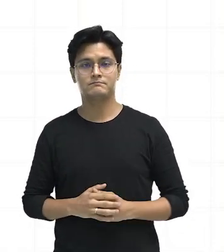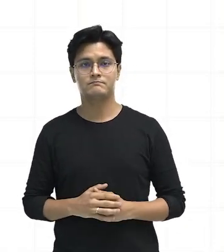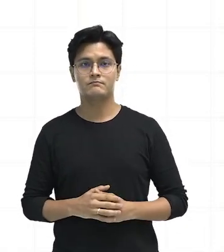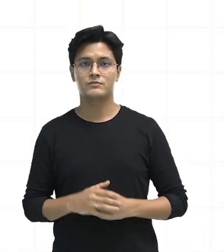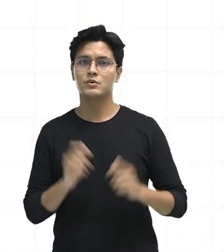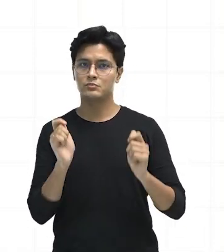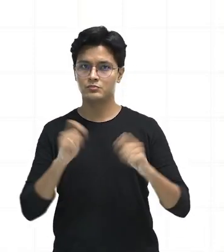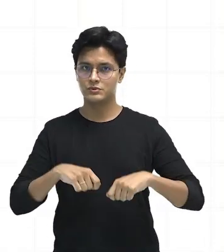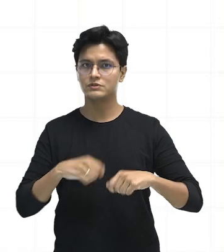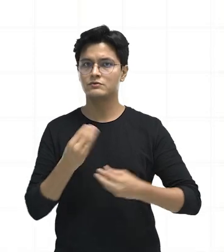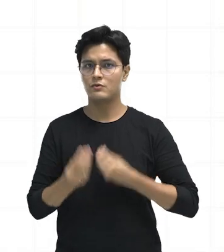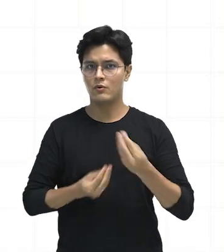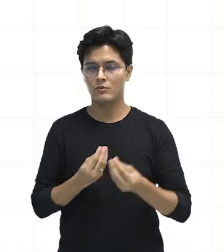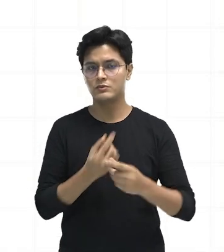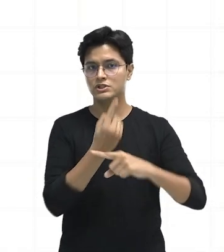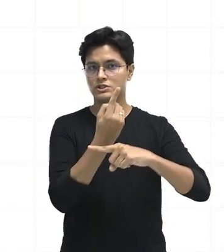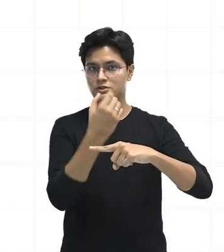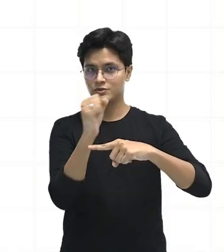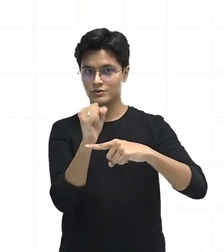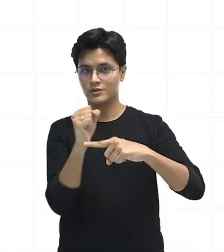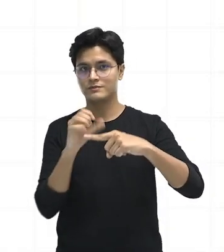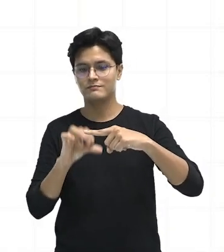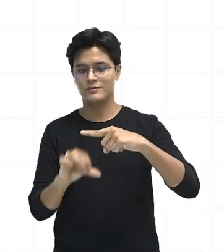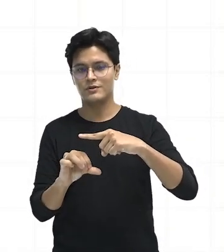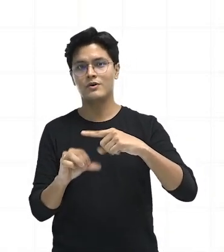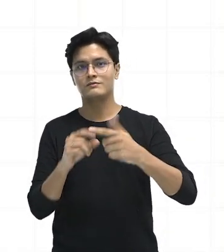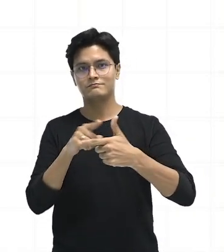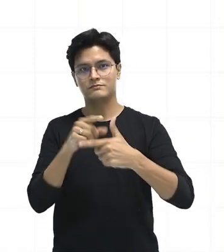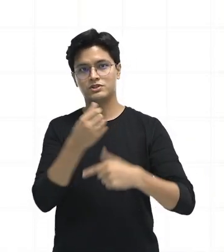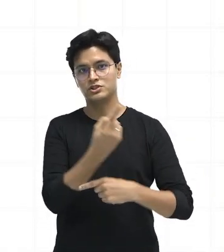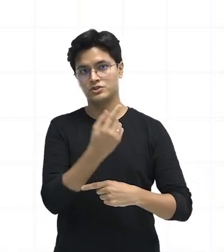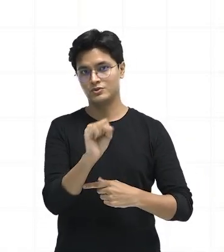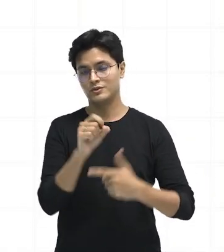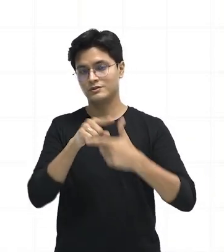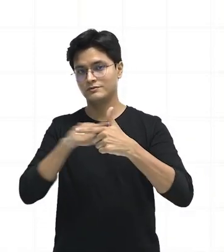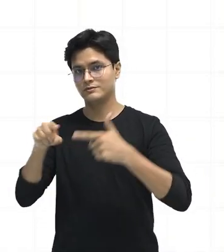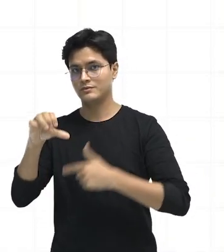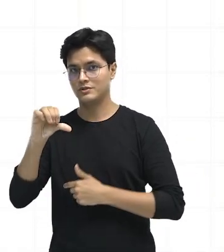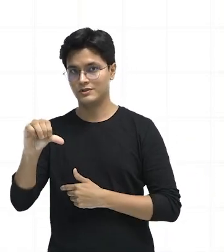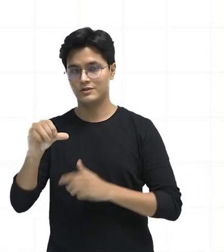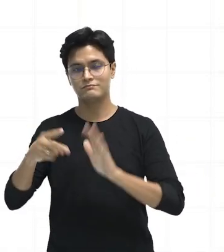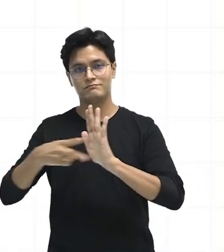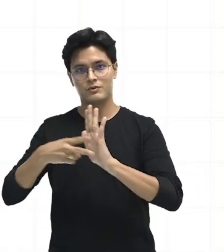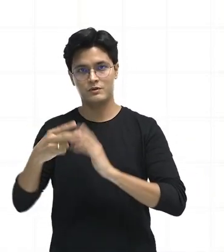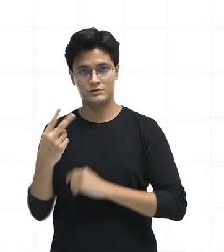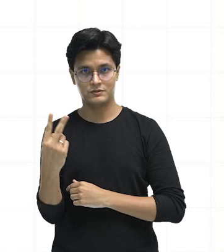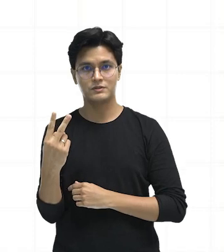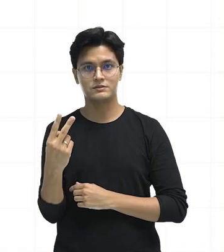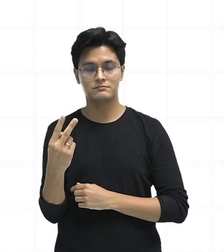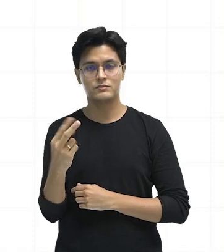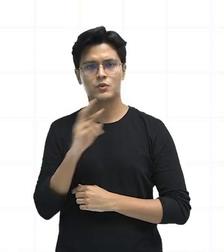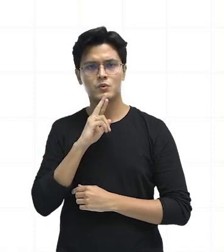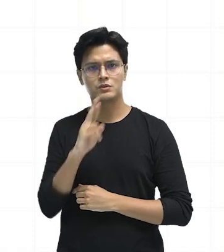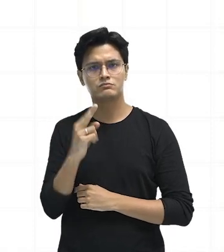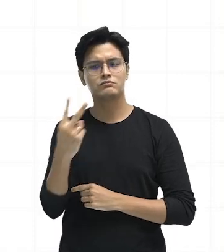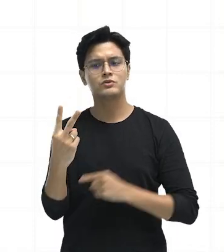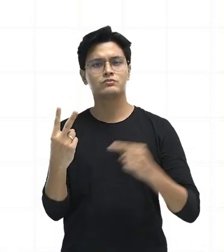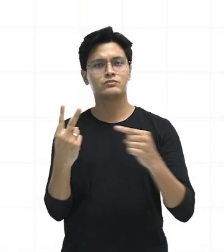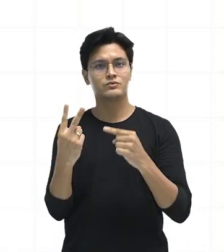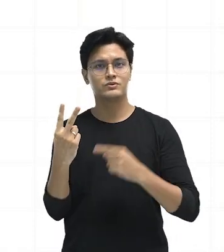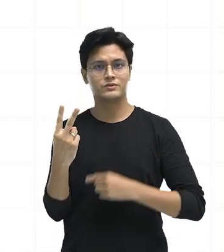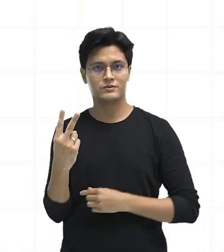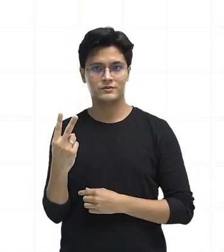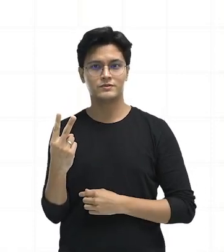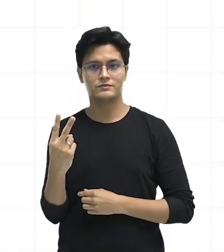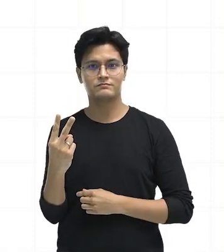por 9, pois 18 dividido por 9 é 2. Esse resultado 2, ele ficará